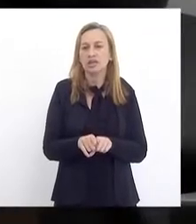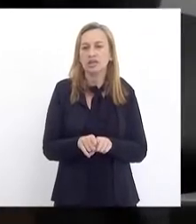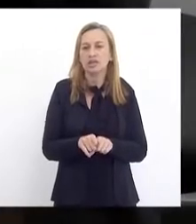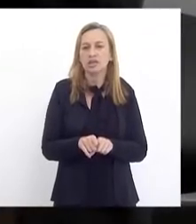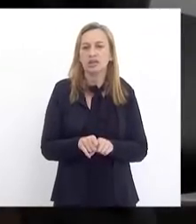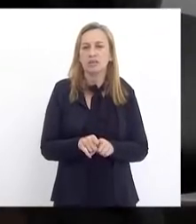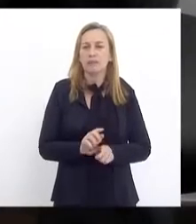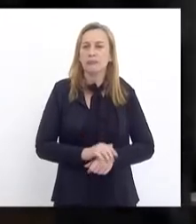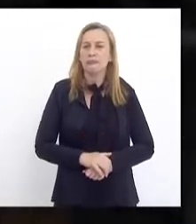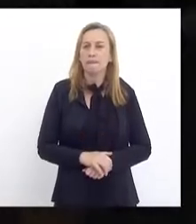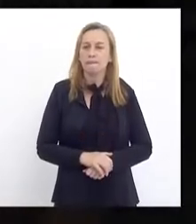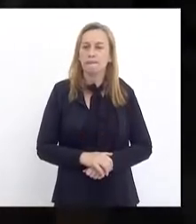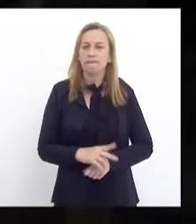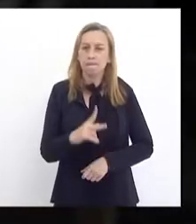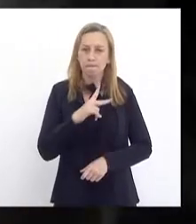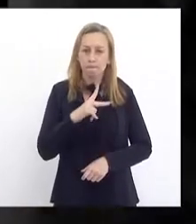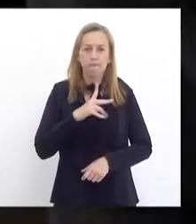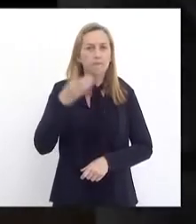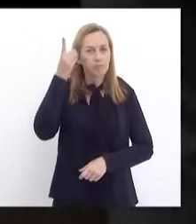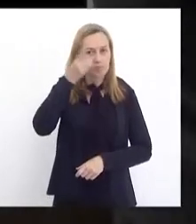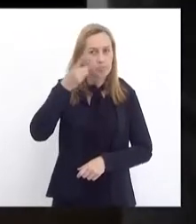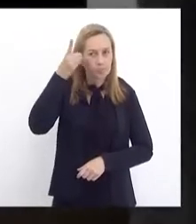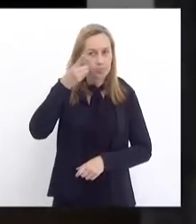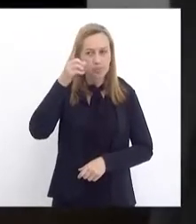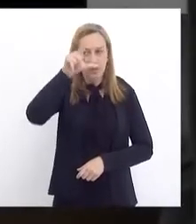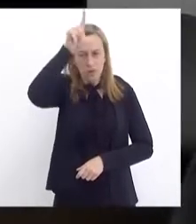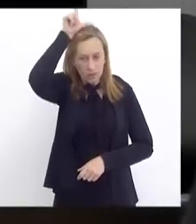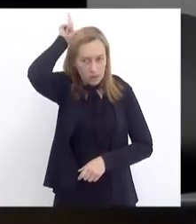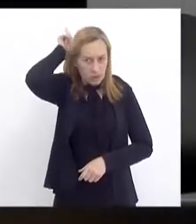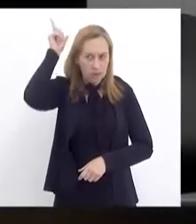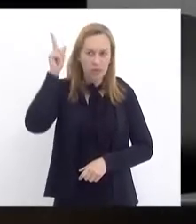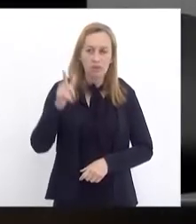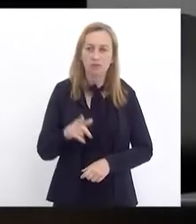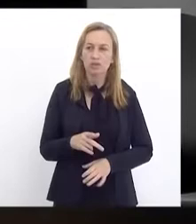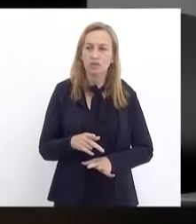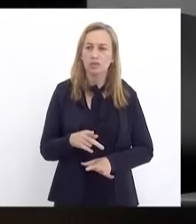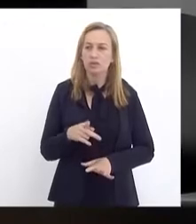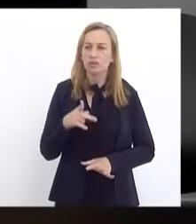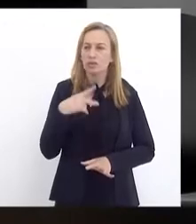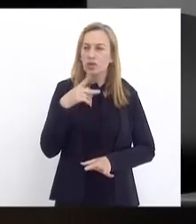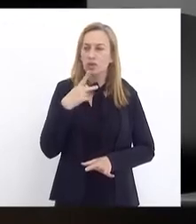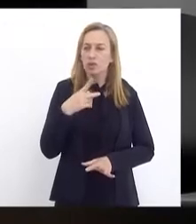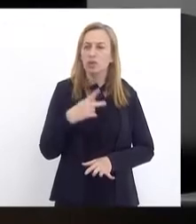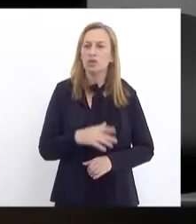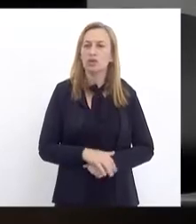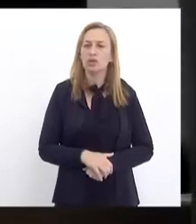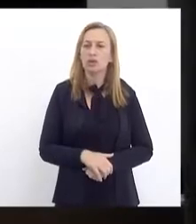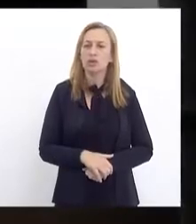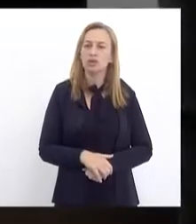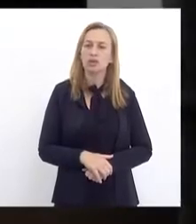inclusive, o próprio deputado Luiz Paulo, quando fez essa ponderação,